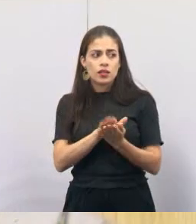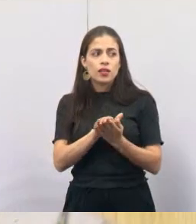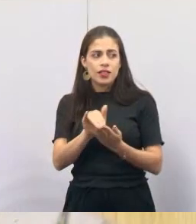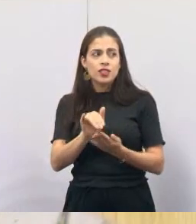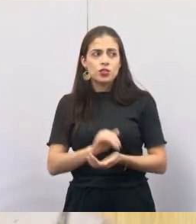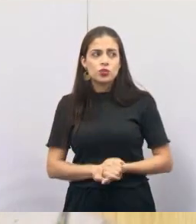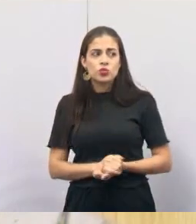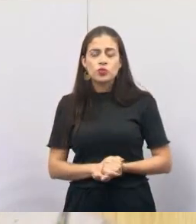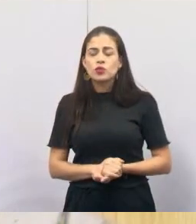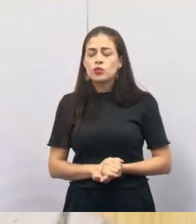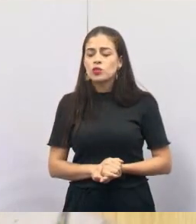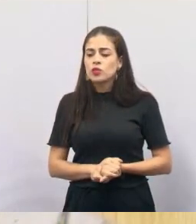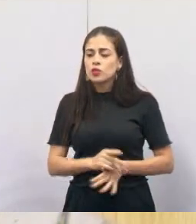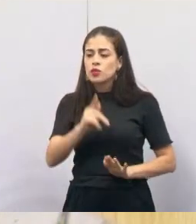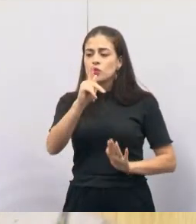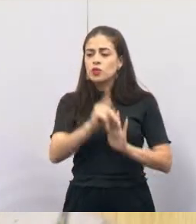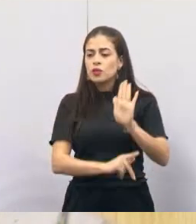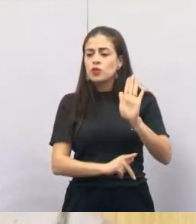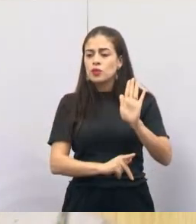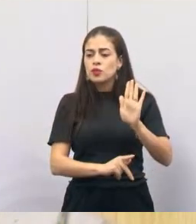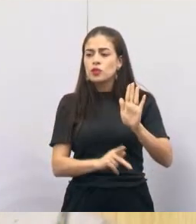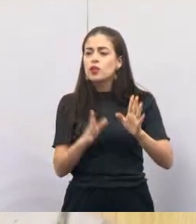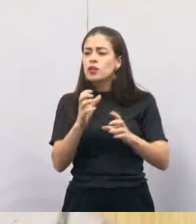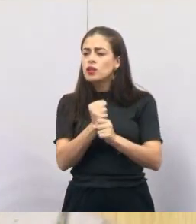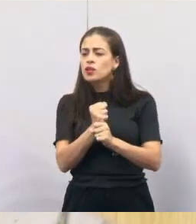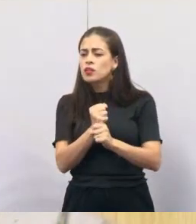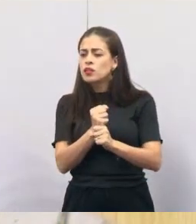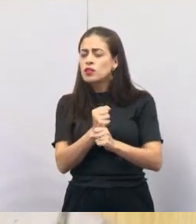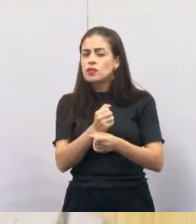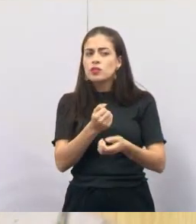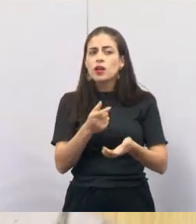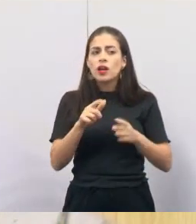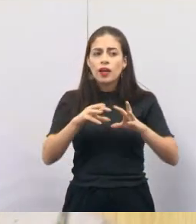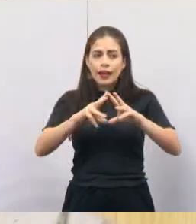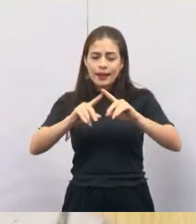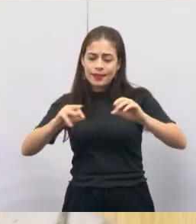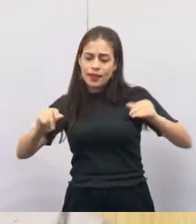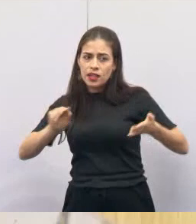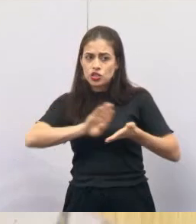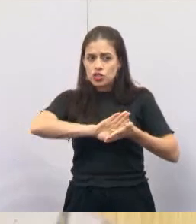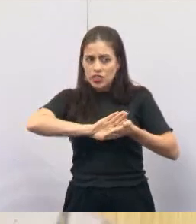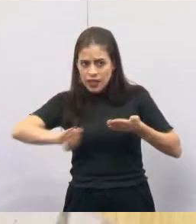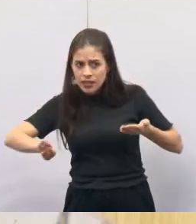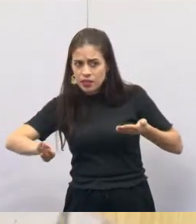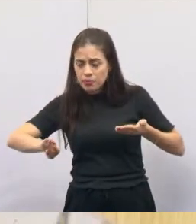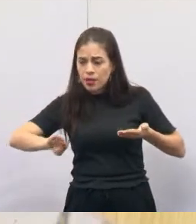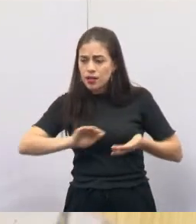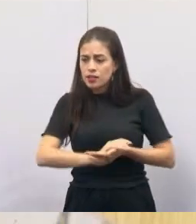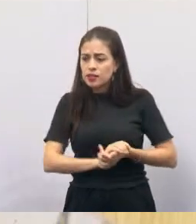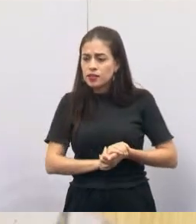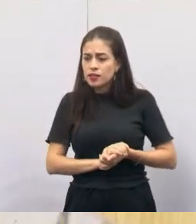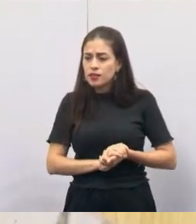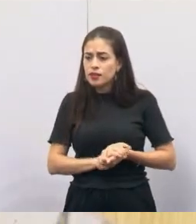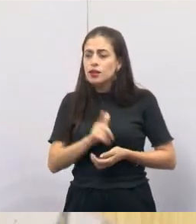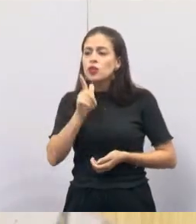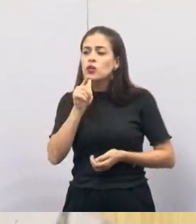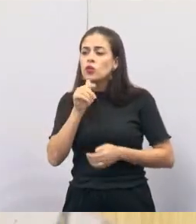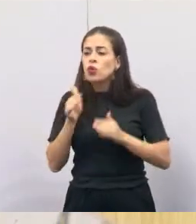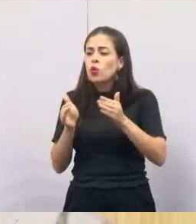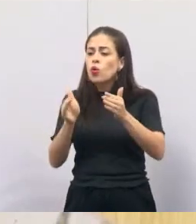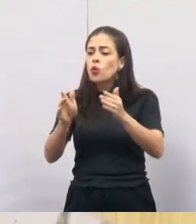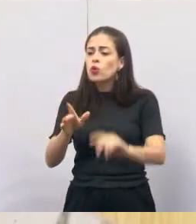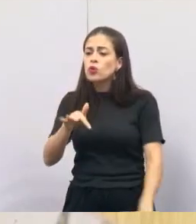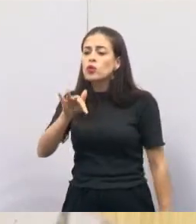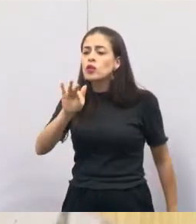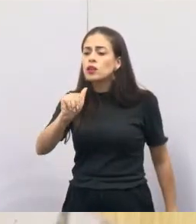Há projeto concluído de desassoreamento e revestimento do córrego do Tanquinho, em especial na parte